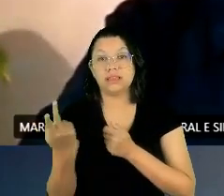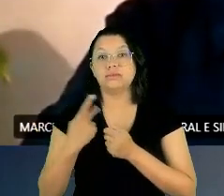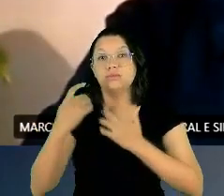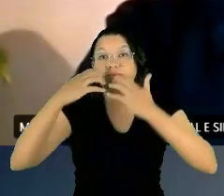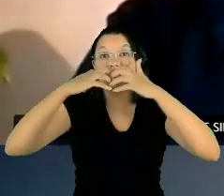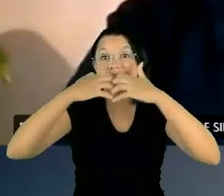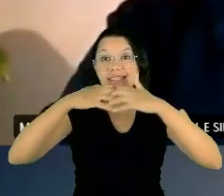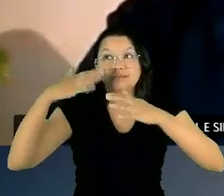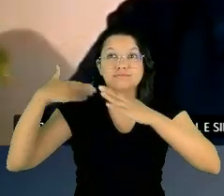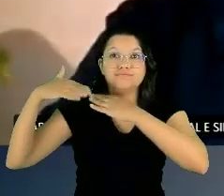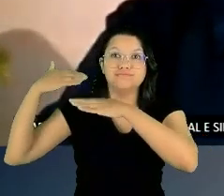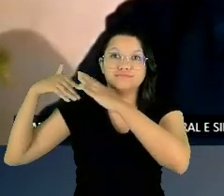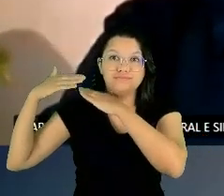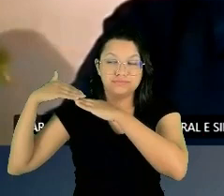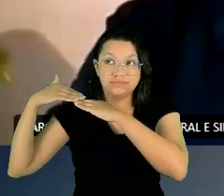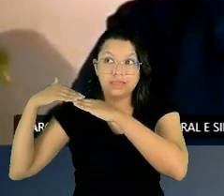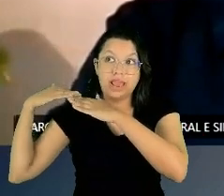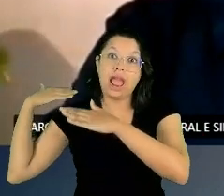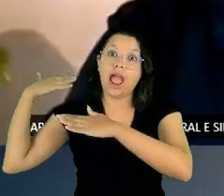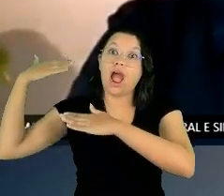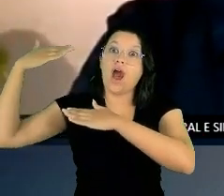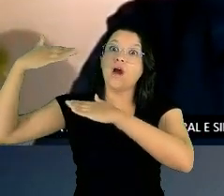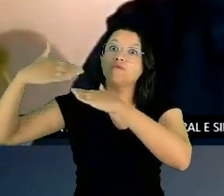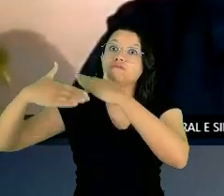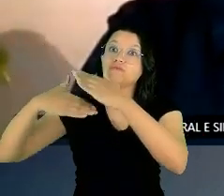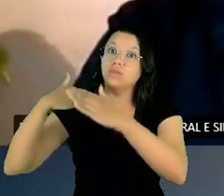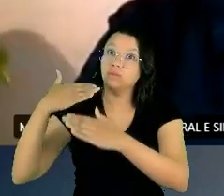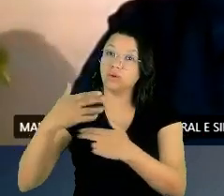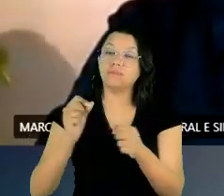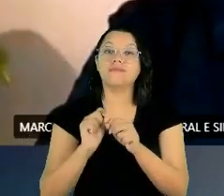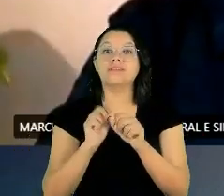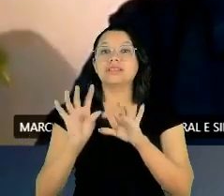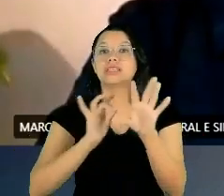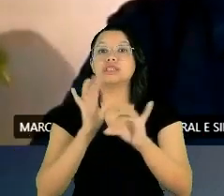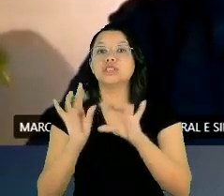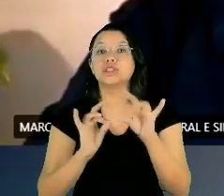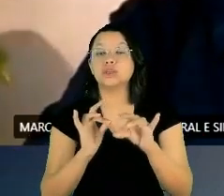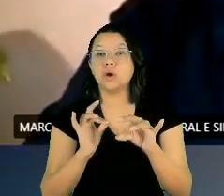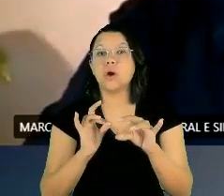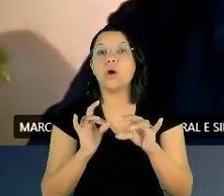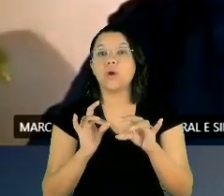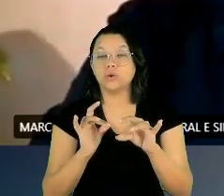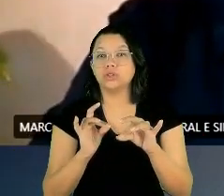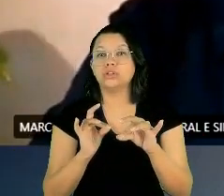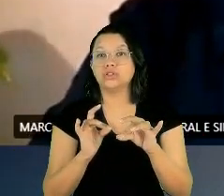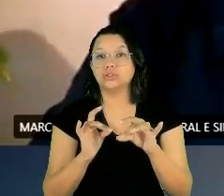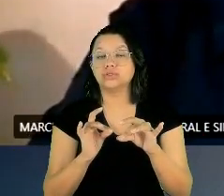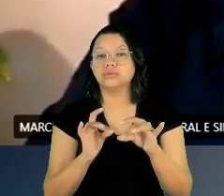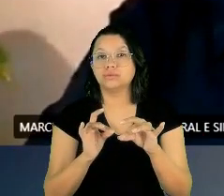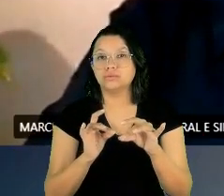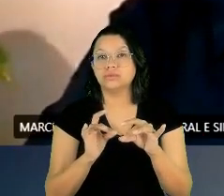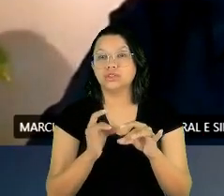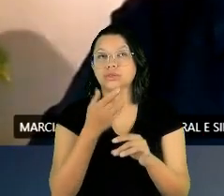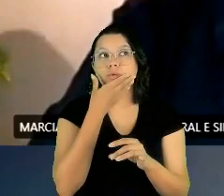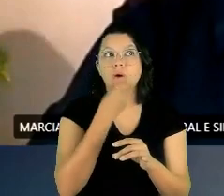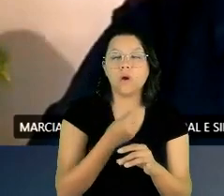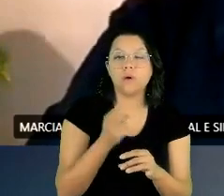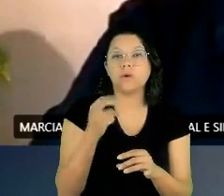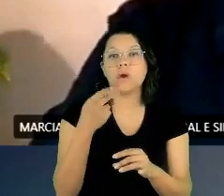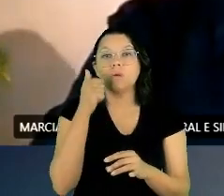sentido? Nosso cérebro primitivo, ele evoluiu para fazer escolhas de parceiros